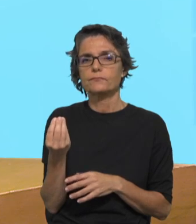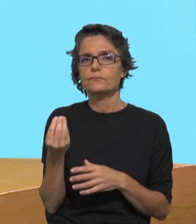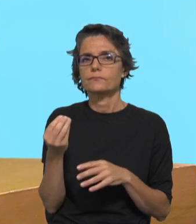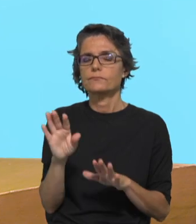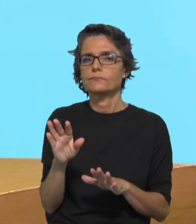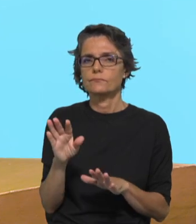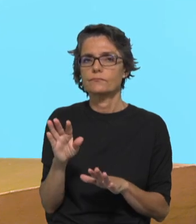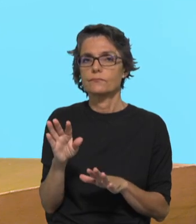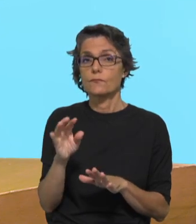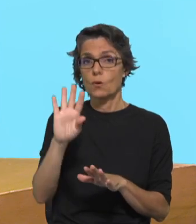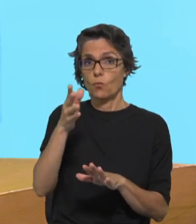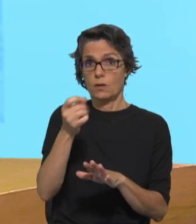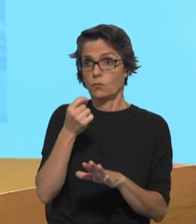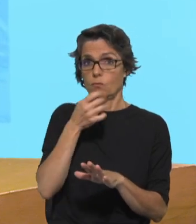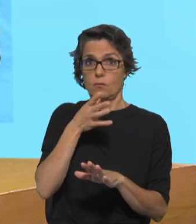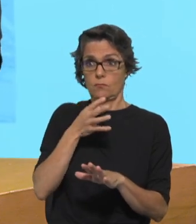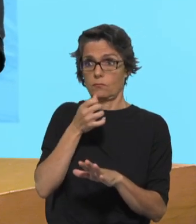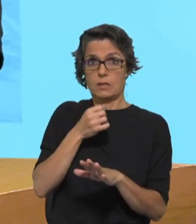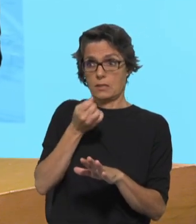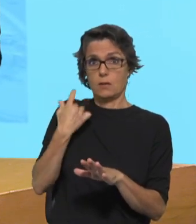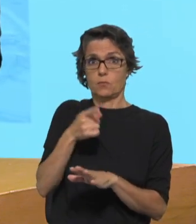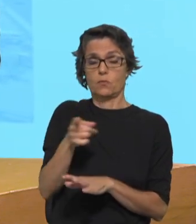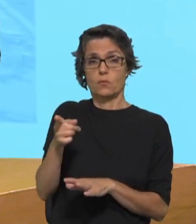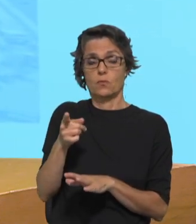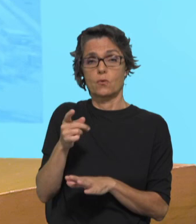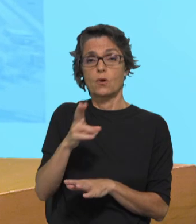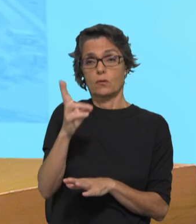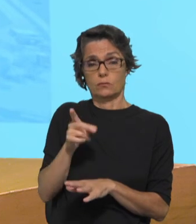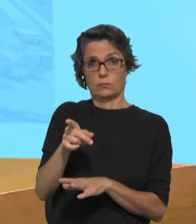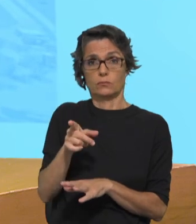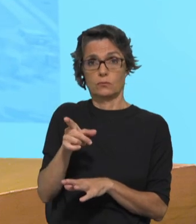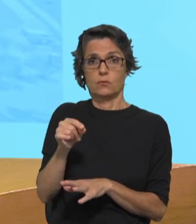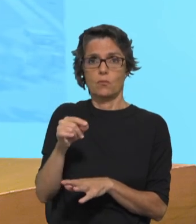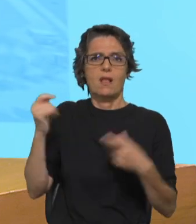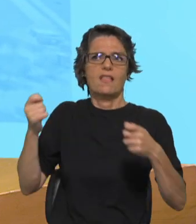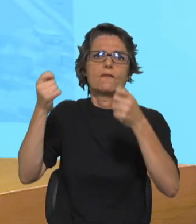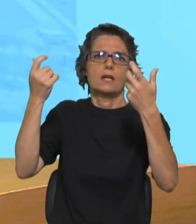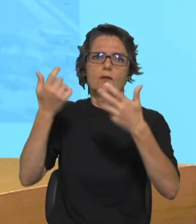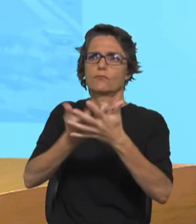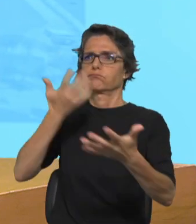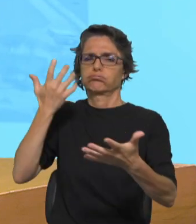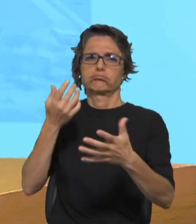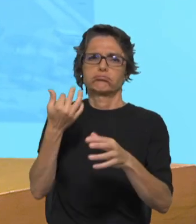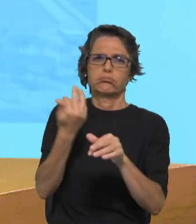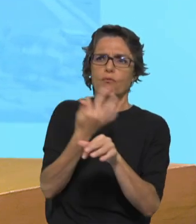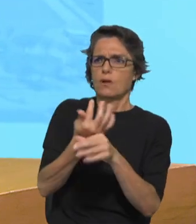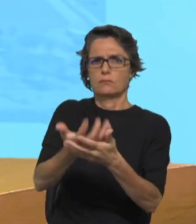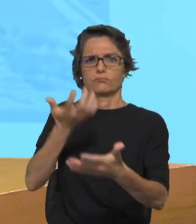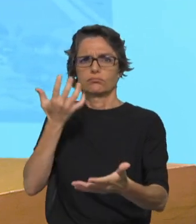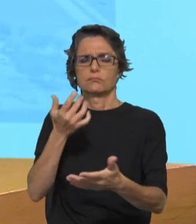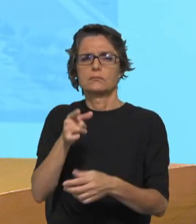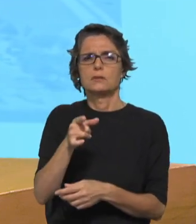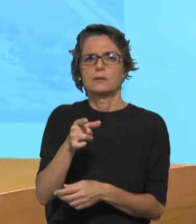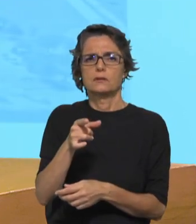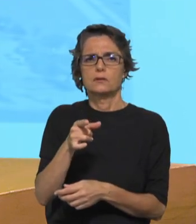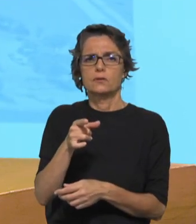quando há bocado o Henrique estava a dizer que das Jornadas Mundiais da Juventude, ou de grandes eventos, ou de grandes festas, ou de grandes celebrações,